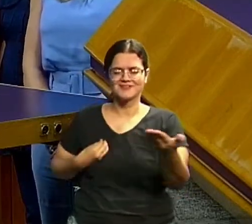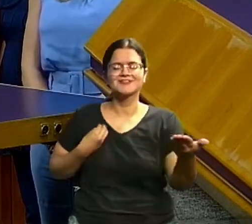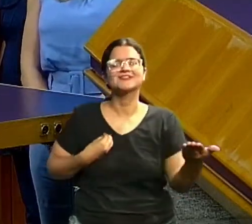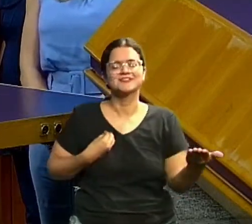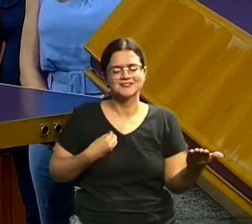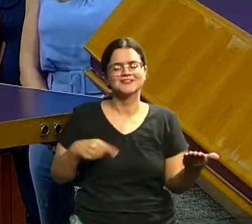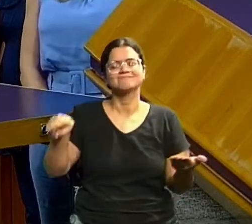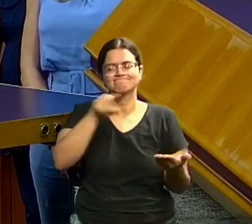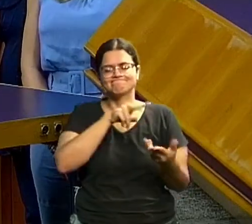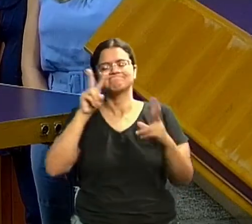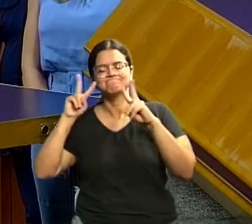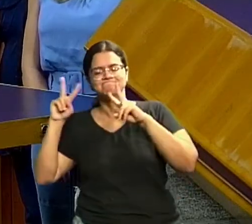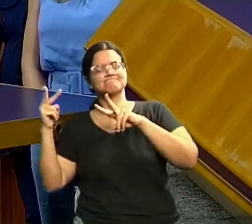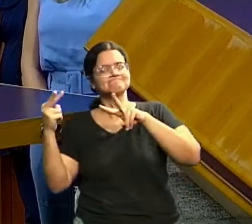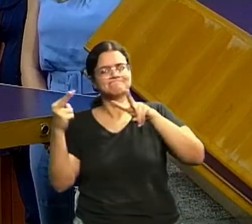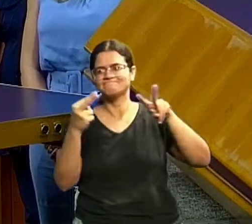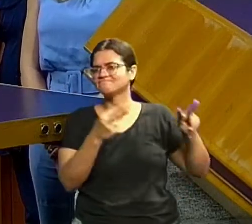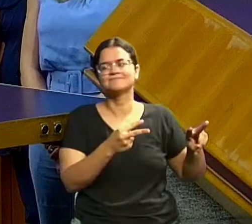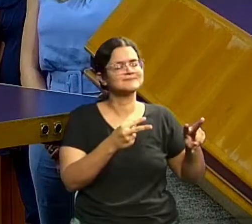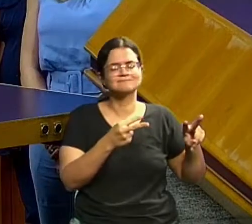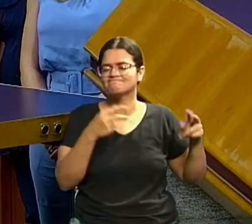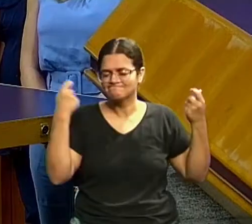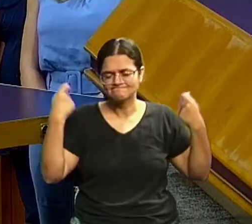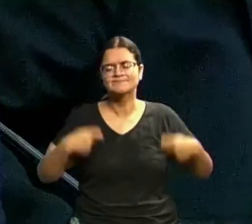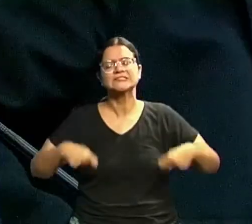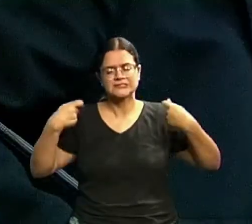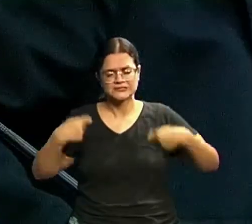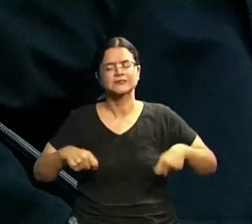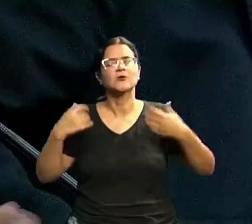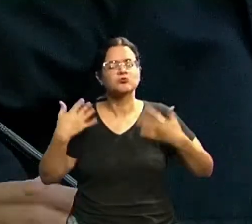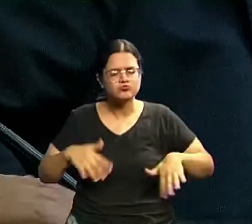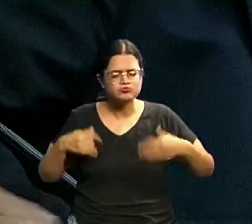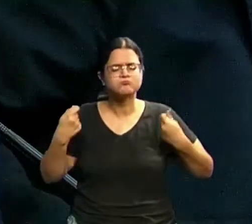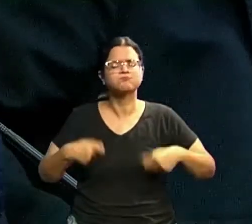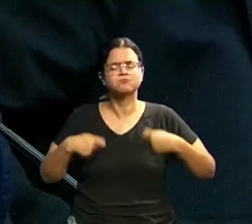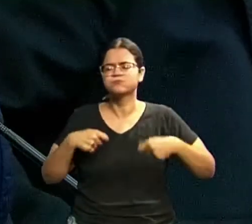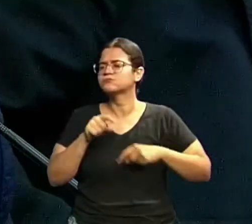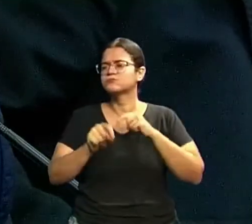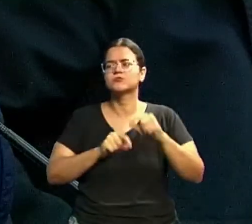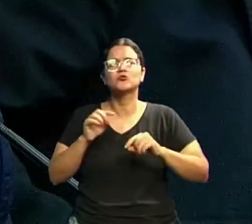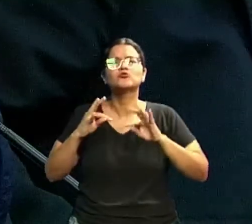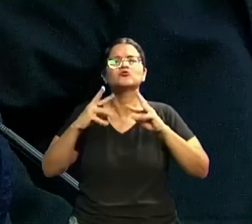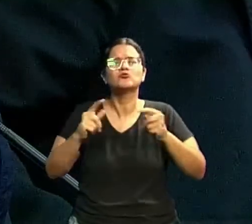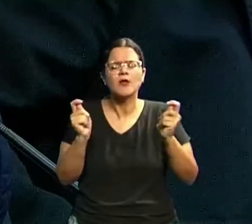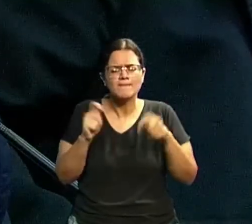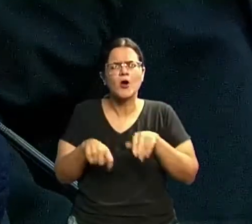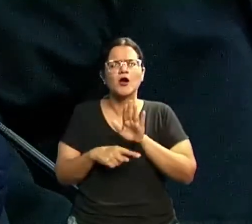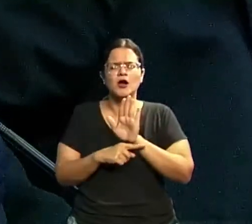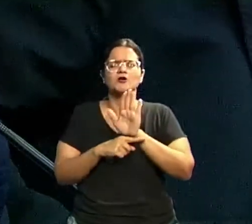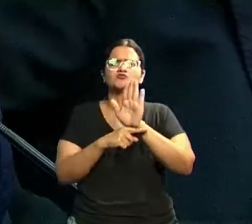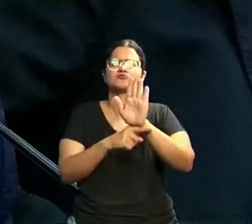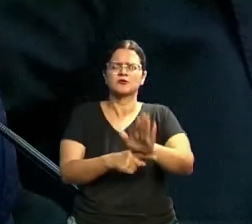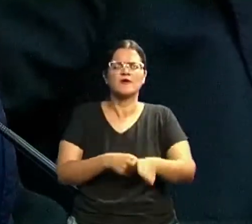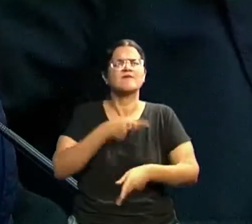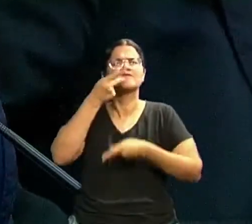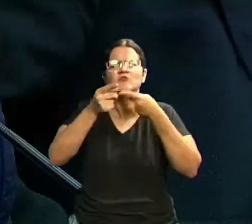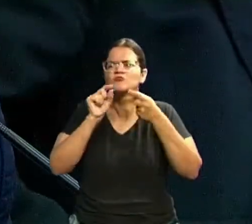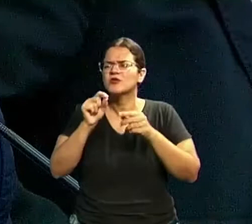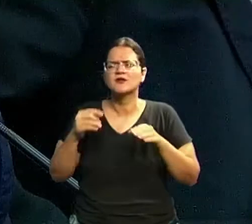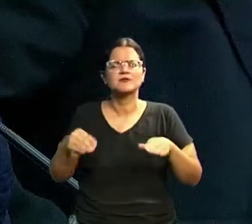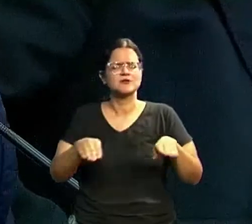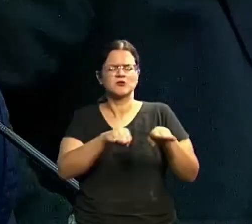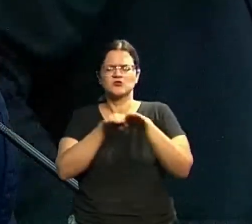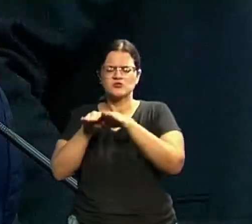citadas, reconhece a extrema necessidade de tudo que se puder fazer, salários